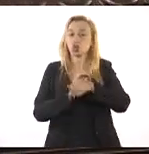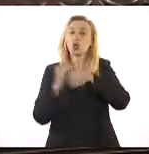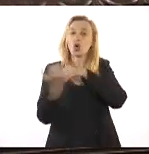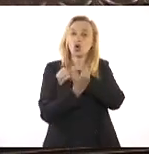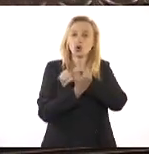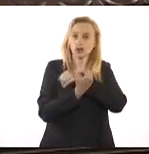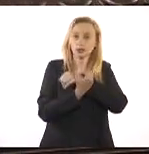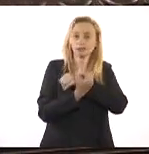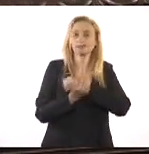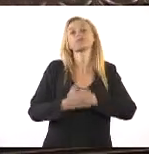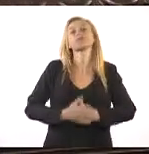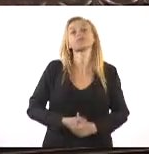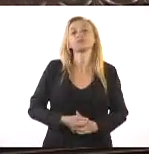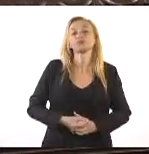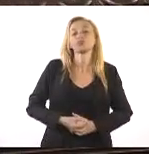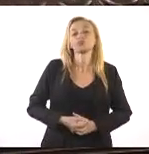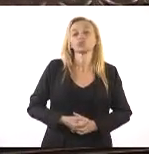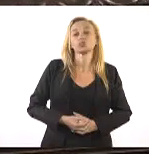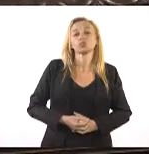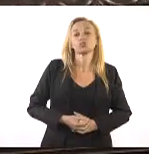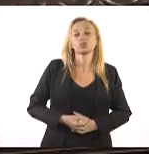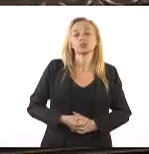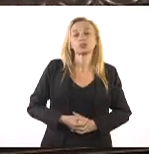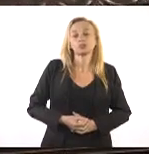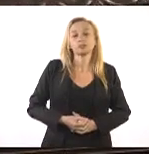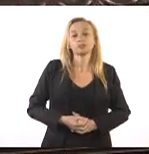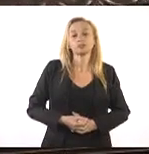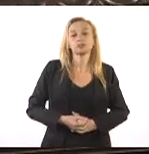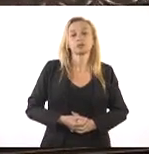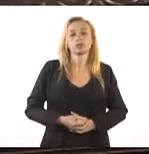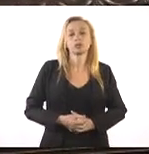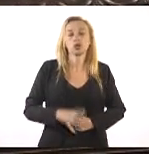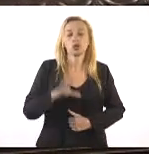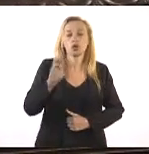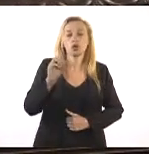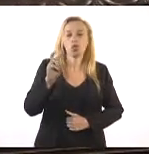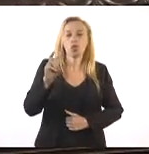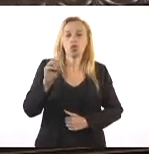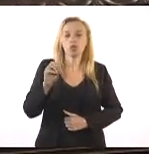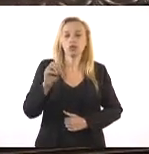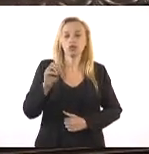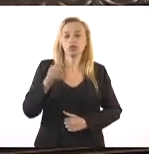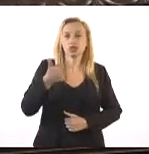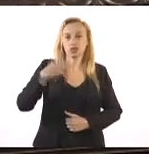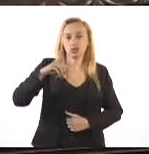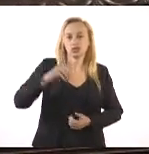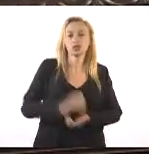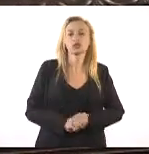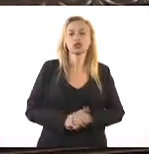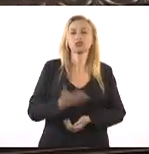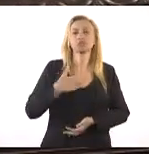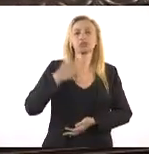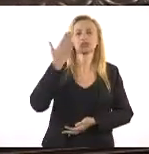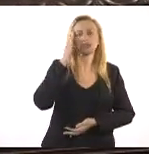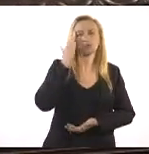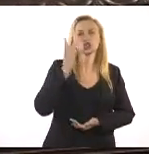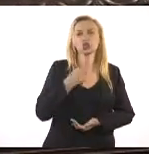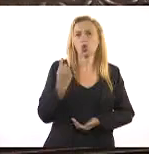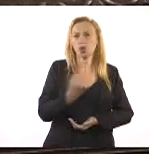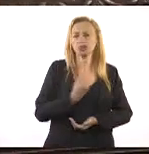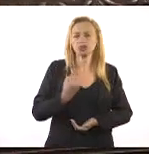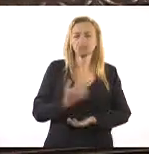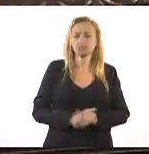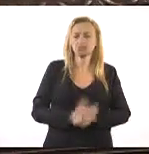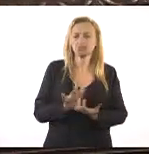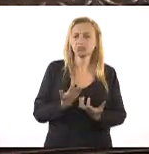coronavírus, né? Ao Covid-19. E no meu entendimento, nós não